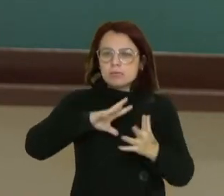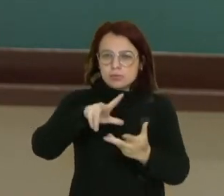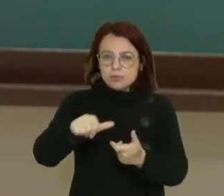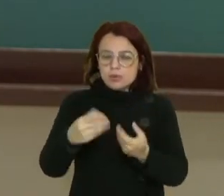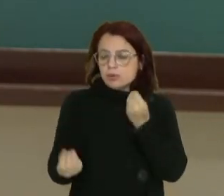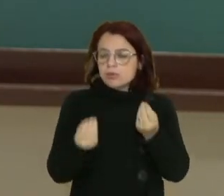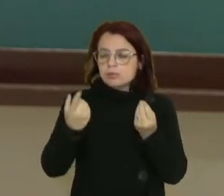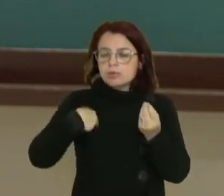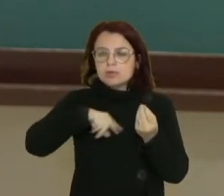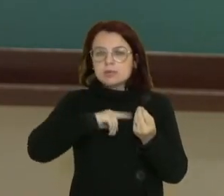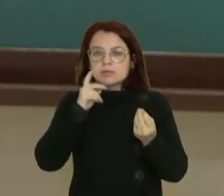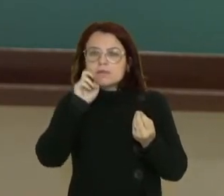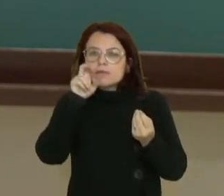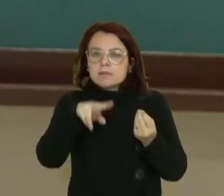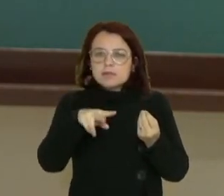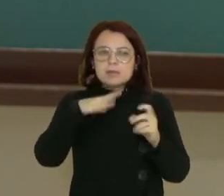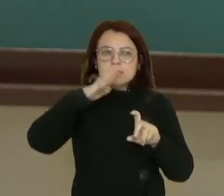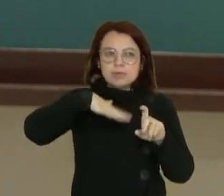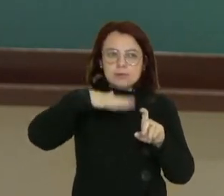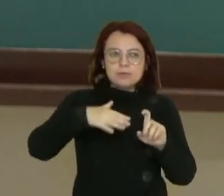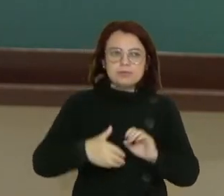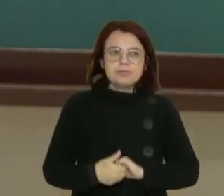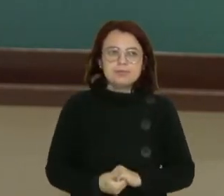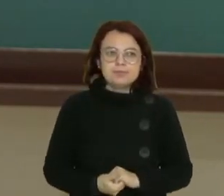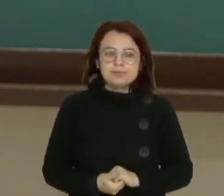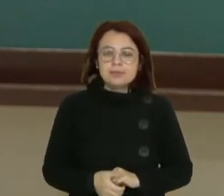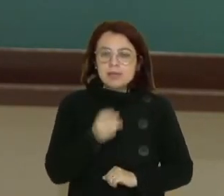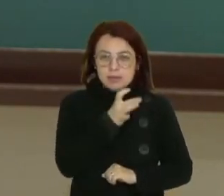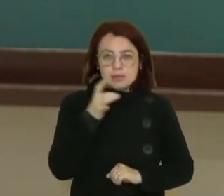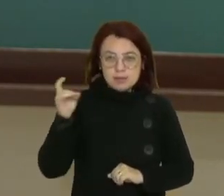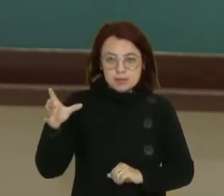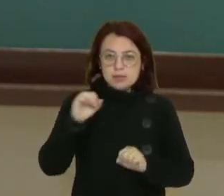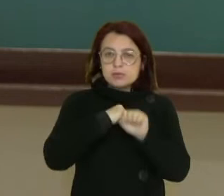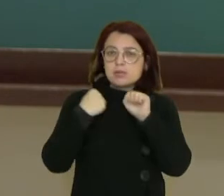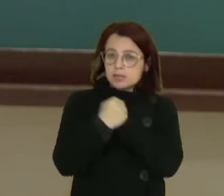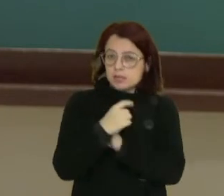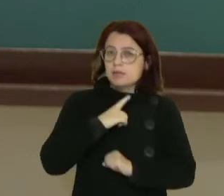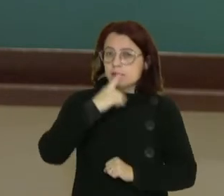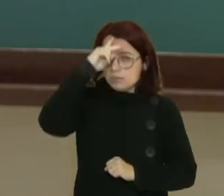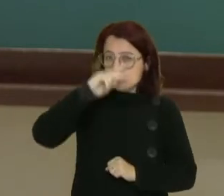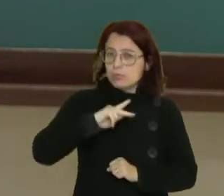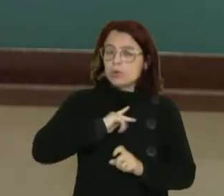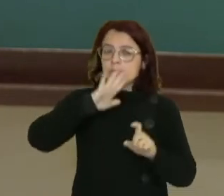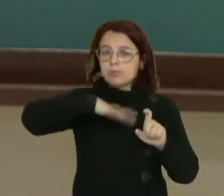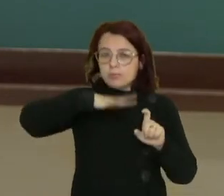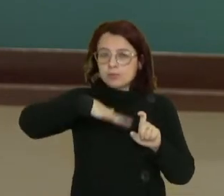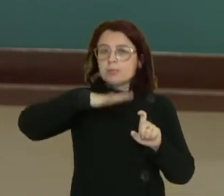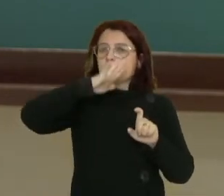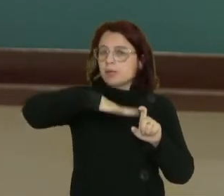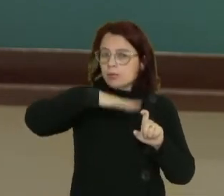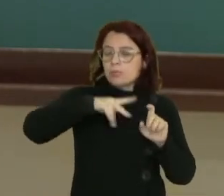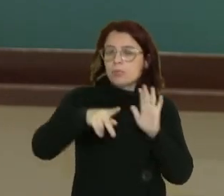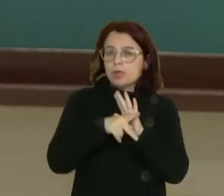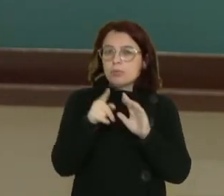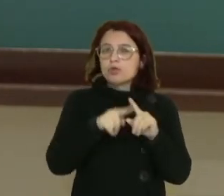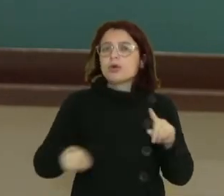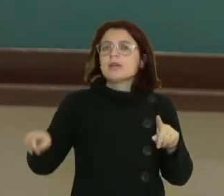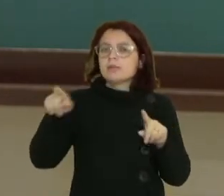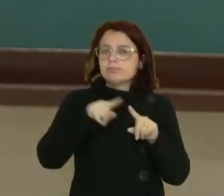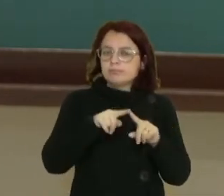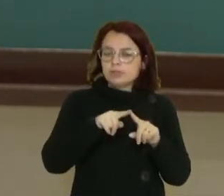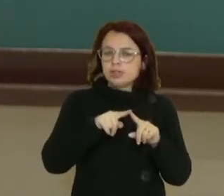você vê o mito, pelo o mundo. E cada sociedade tem os seus mitos de origem, a forma como